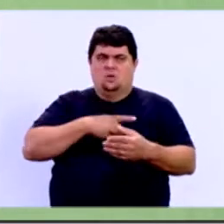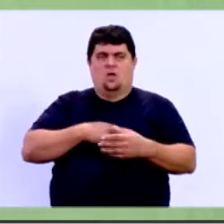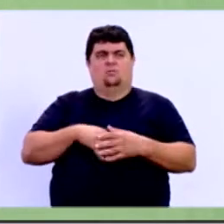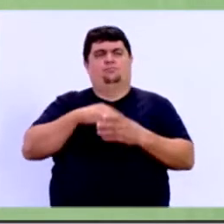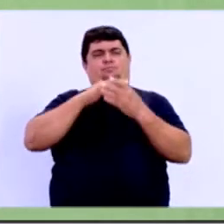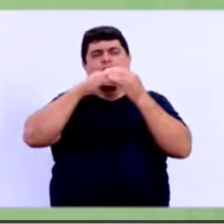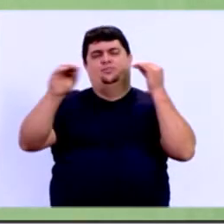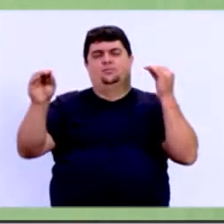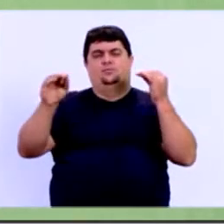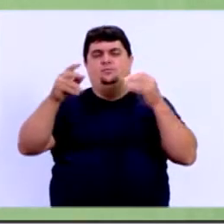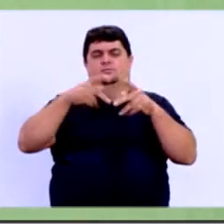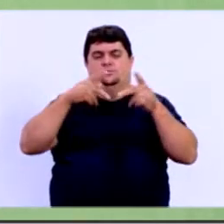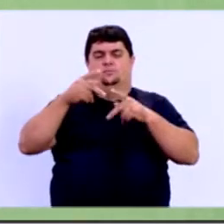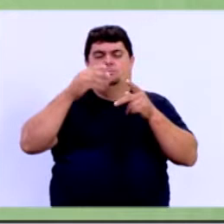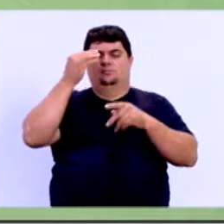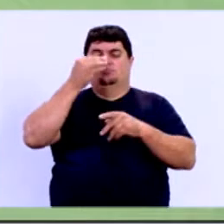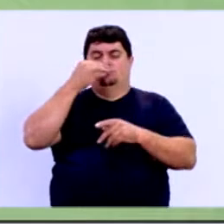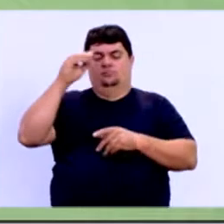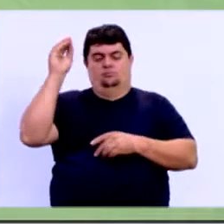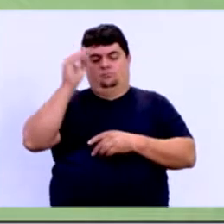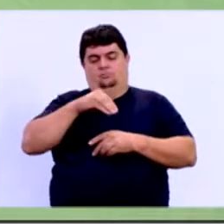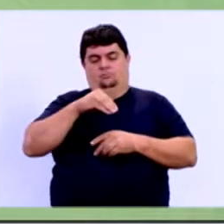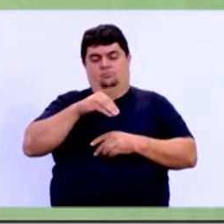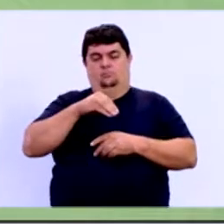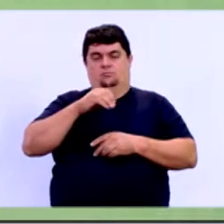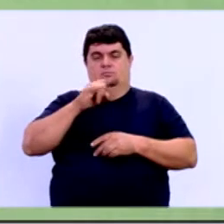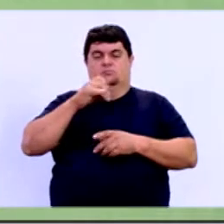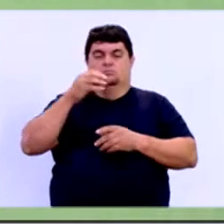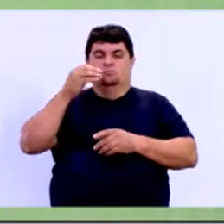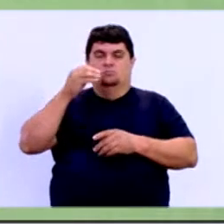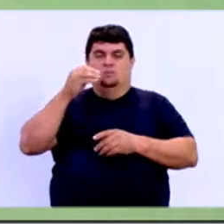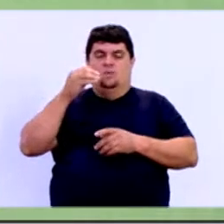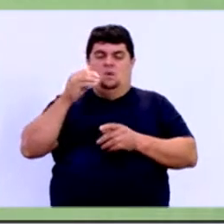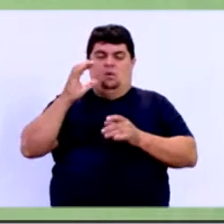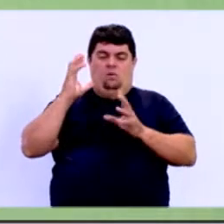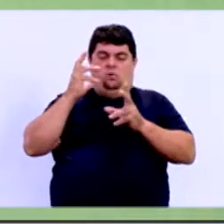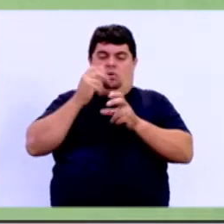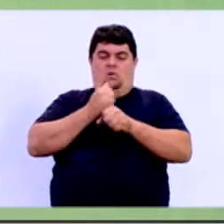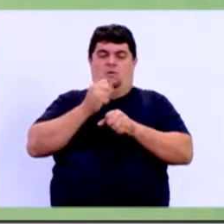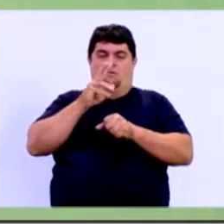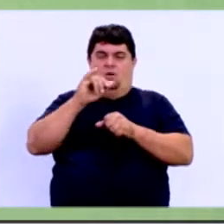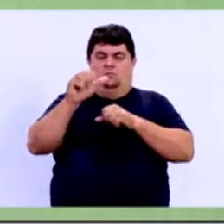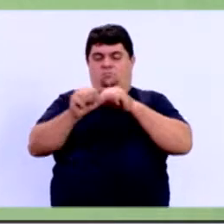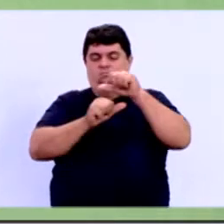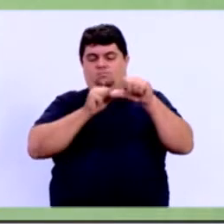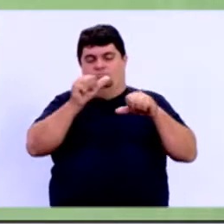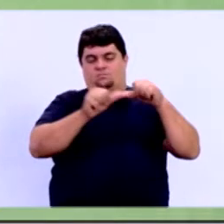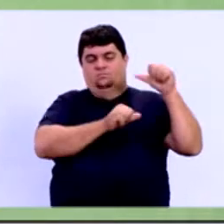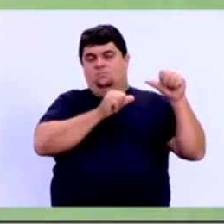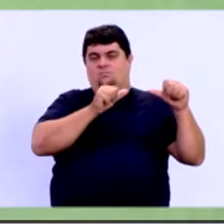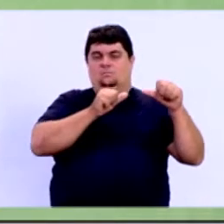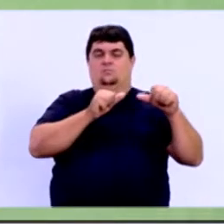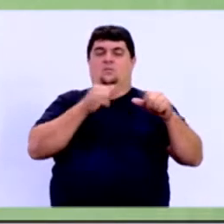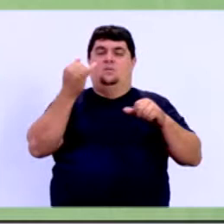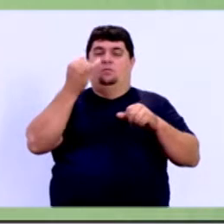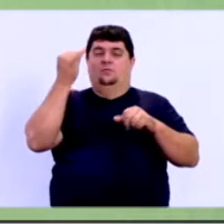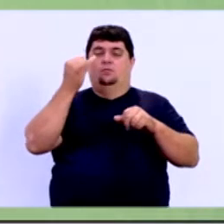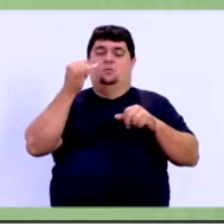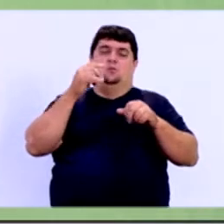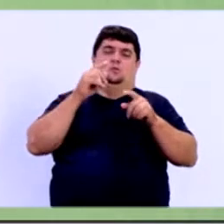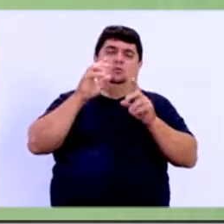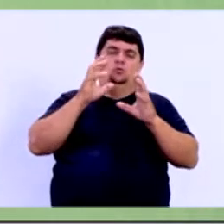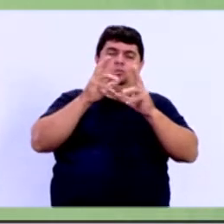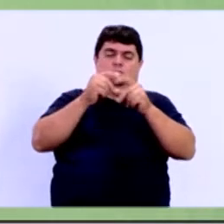seu planejamento e aí, ao invés de você ajustá-lo, você vai mudá-lo, né? Então, é importante que esses métodos